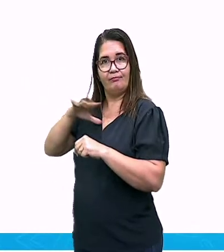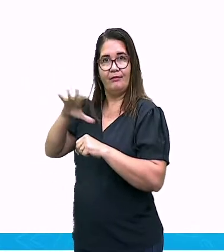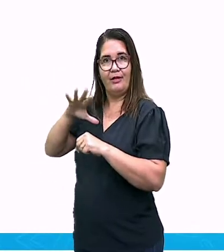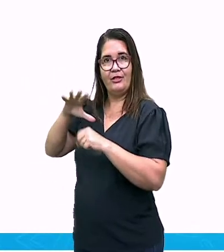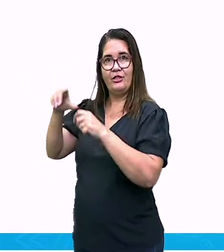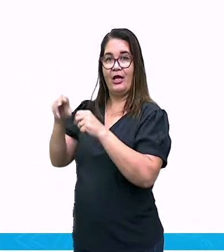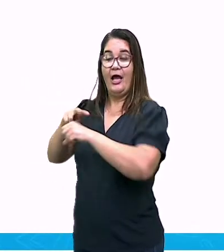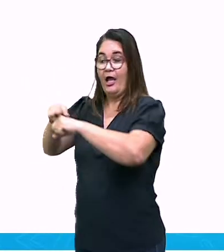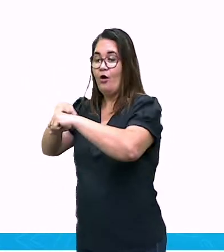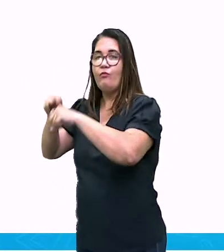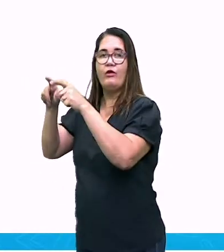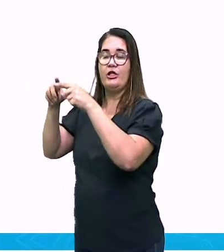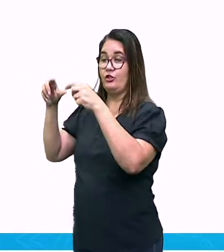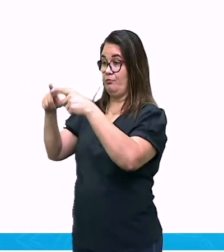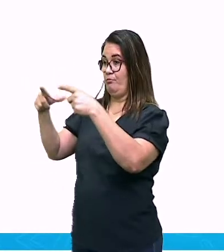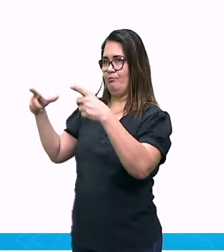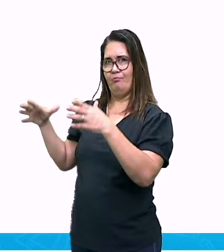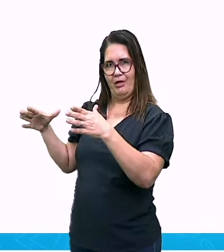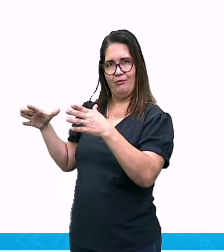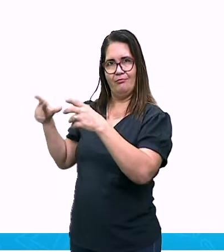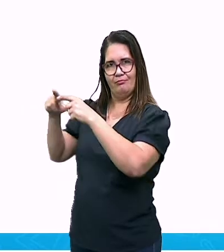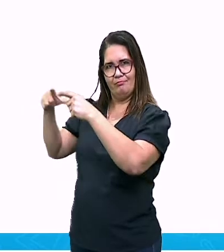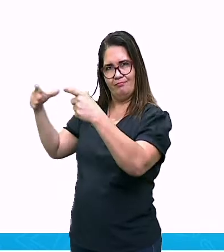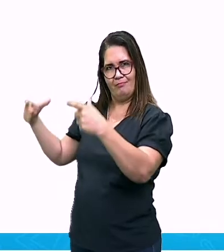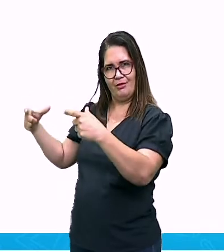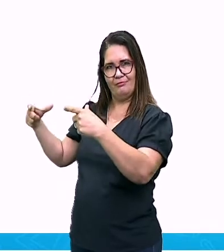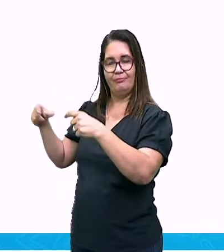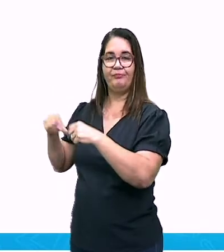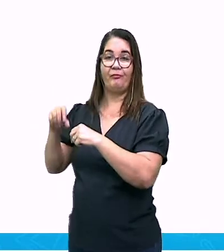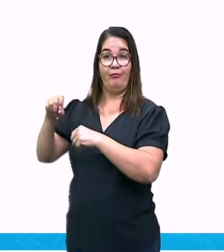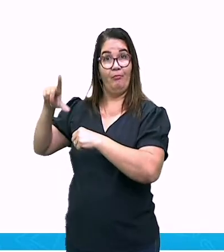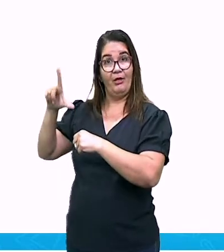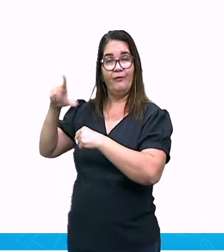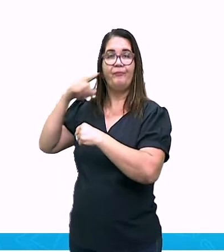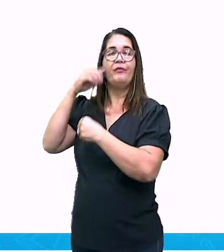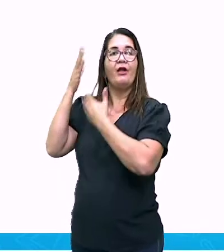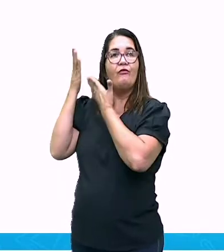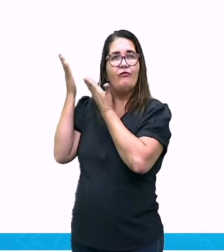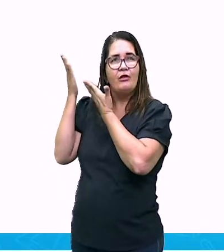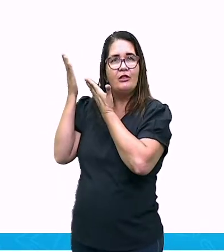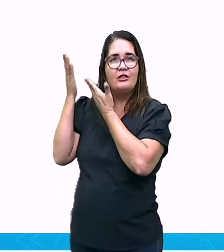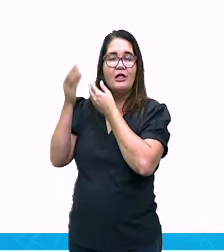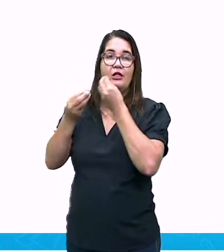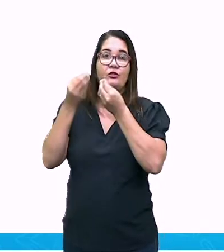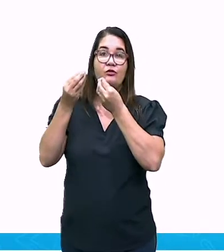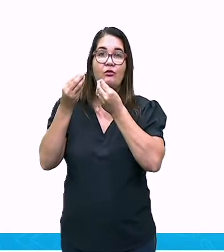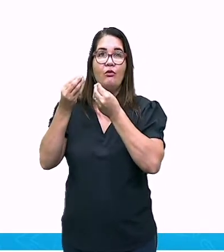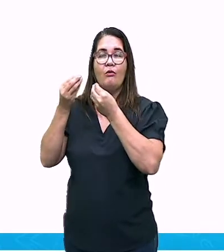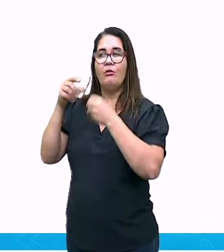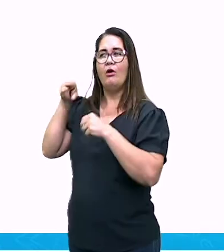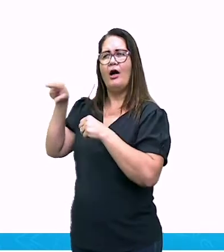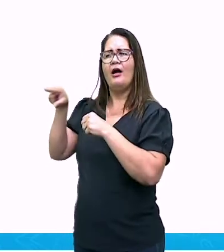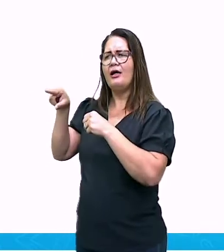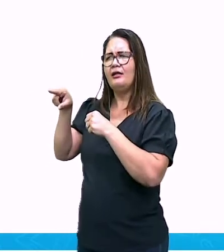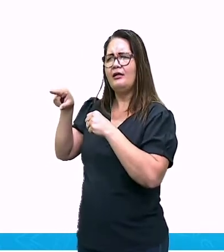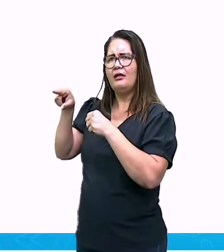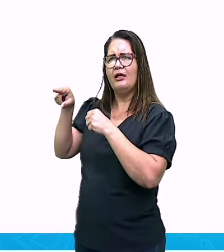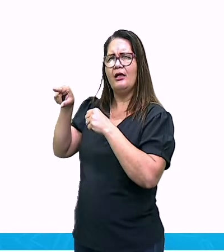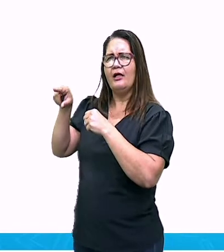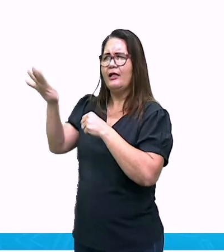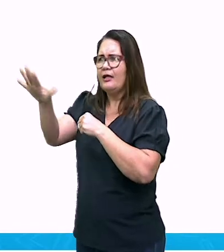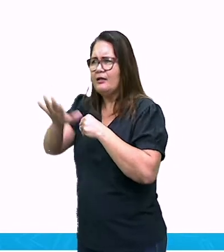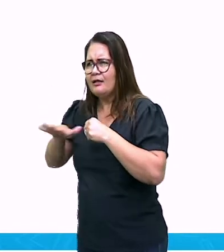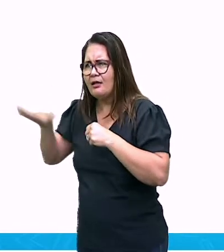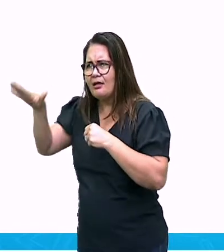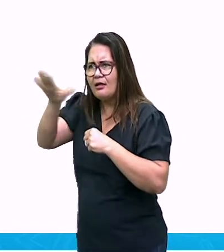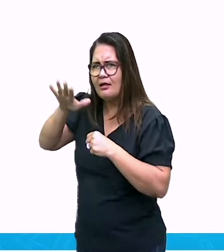características. Olha que legal. Aqui na zona urbana, o que a gente consegue observar? Prédios, né? Lá atrás